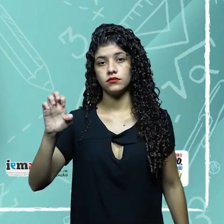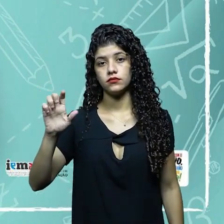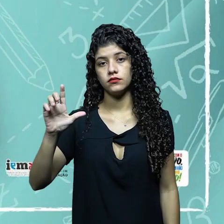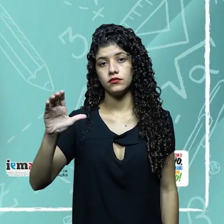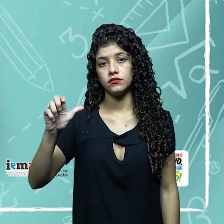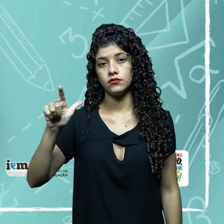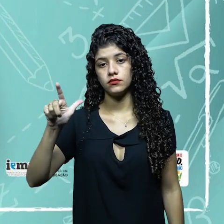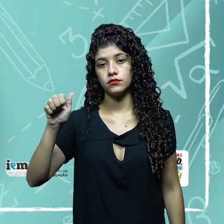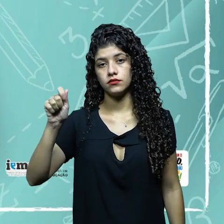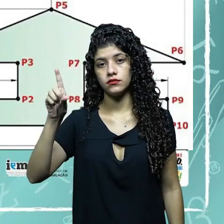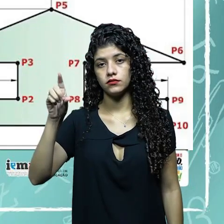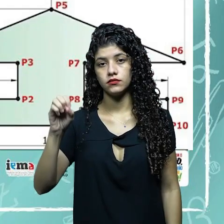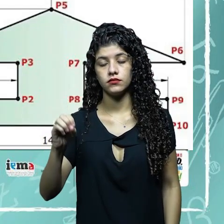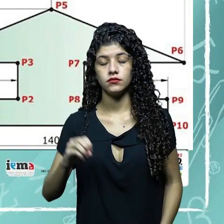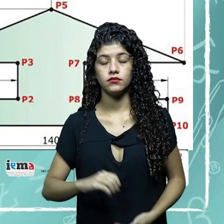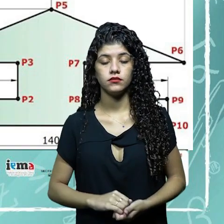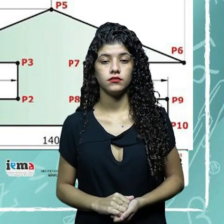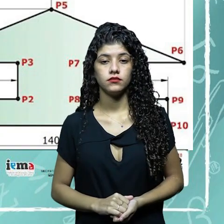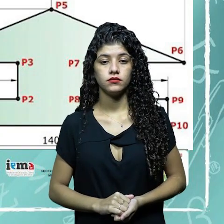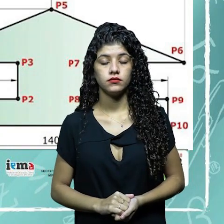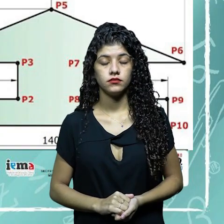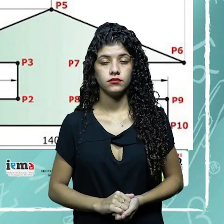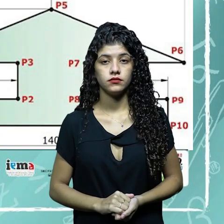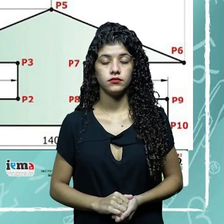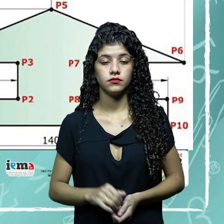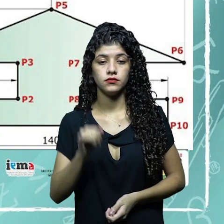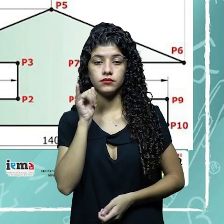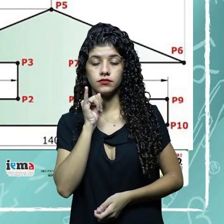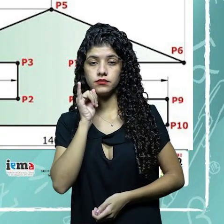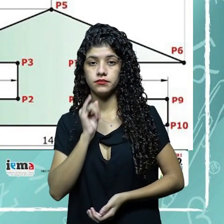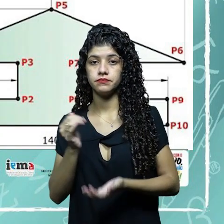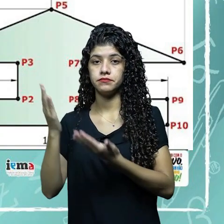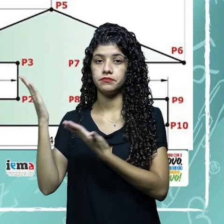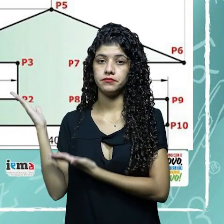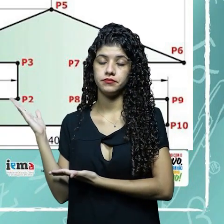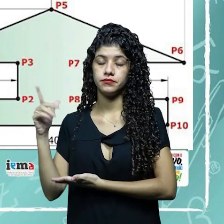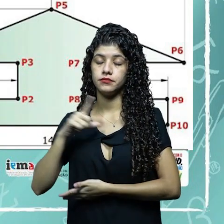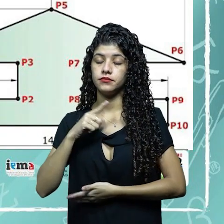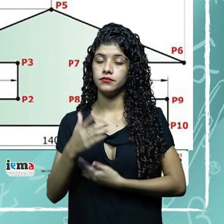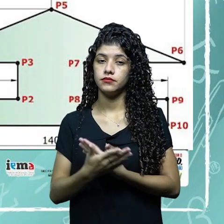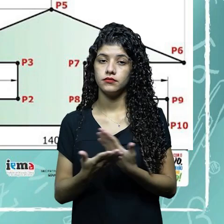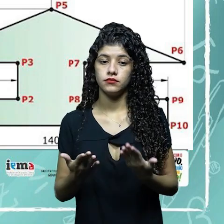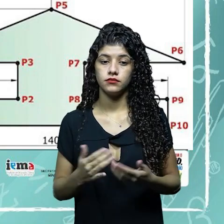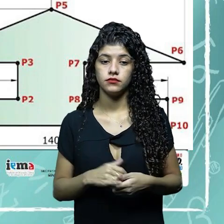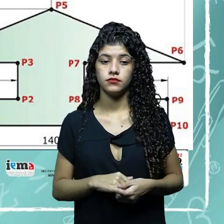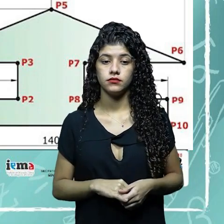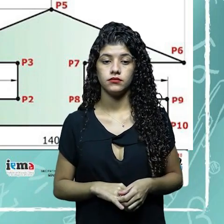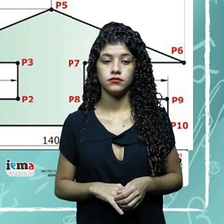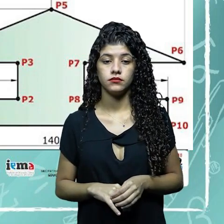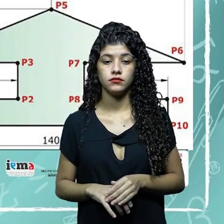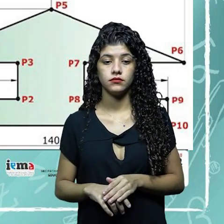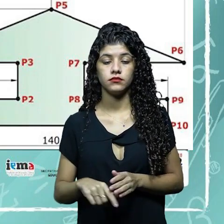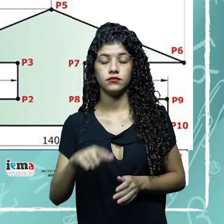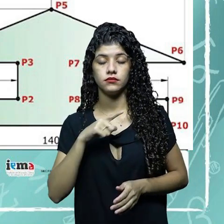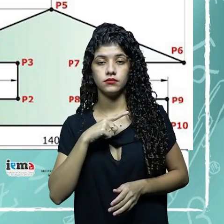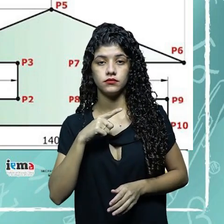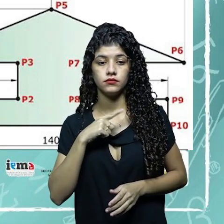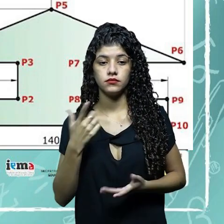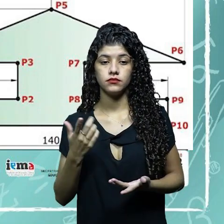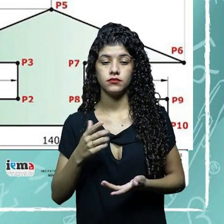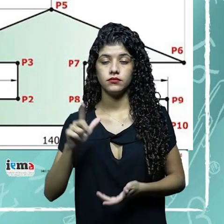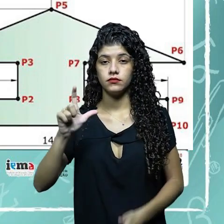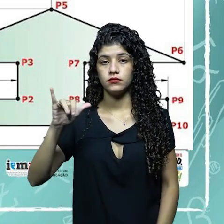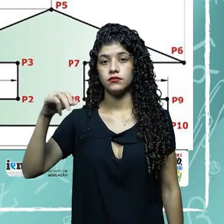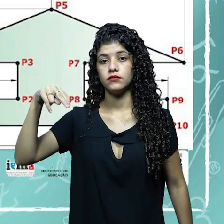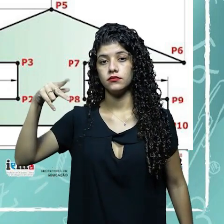as medidas que são necessárias. Aí, um exemplo é esse aí que eu trouxe para vocês, ó. Você foi lá, acionou o comando linha, né? Deu um